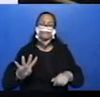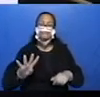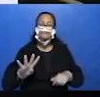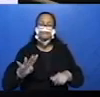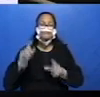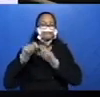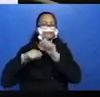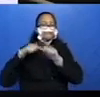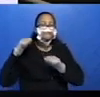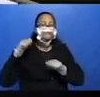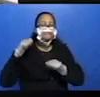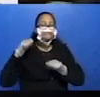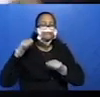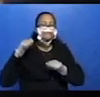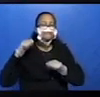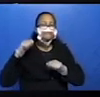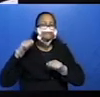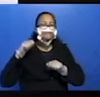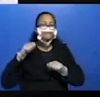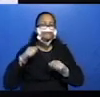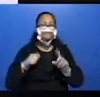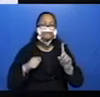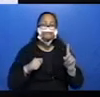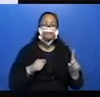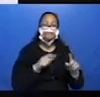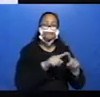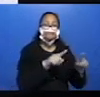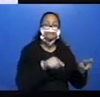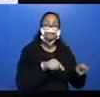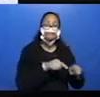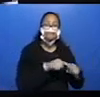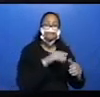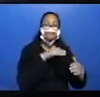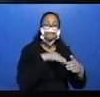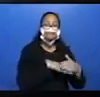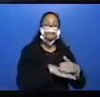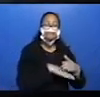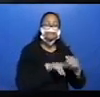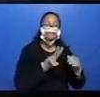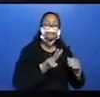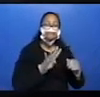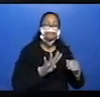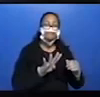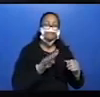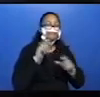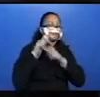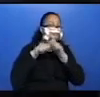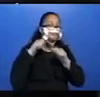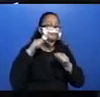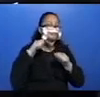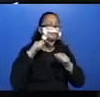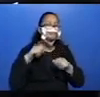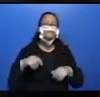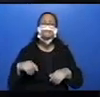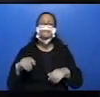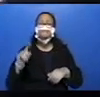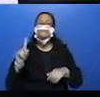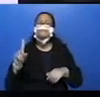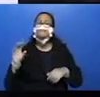bombons há em? Se uma caixa, olha o número, 1, tem 24. Em